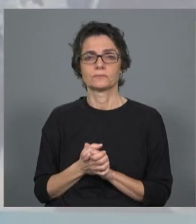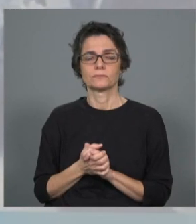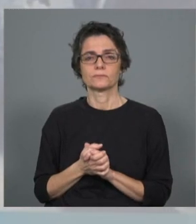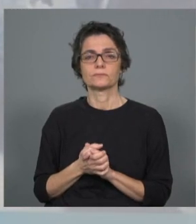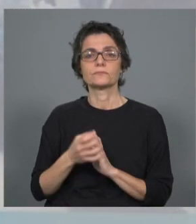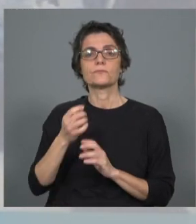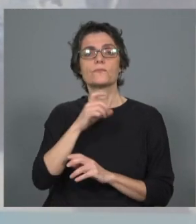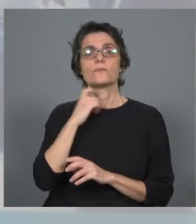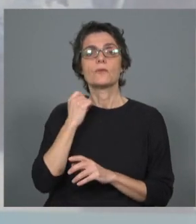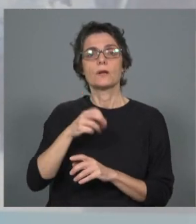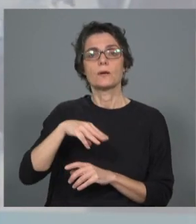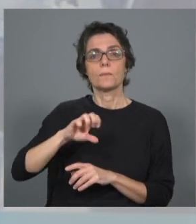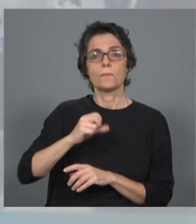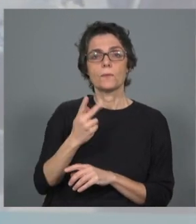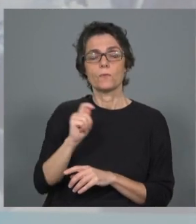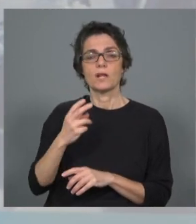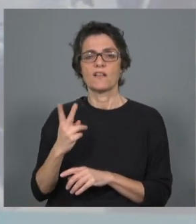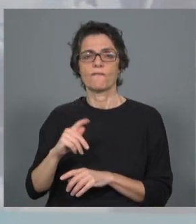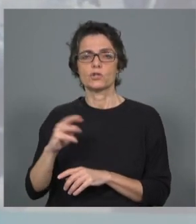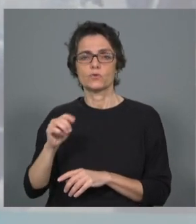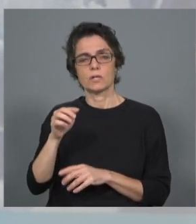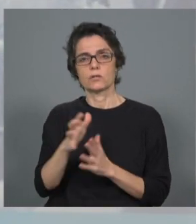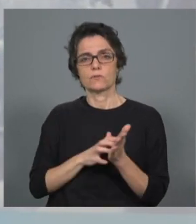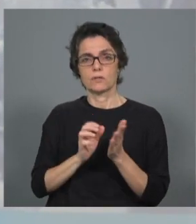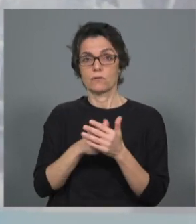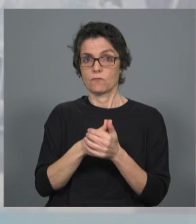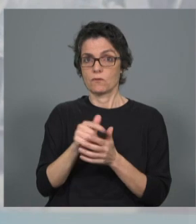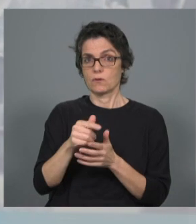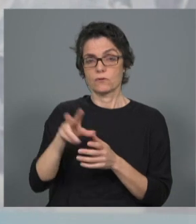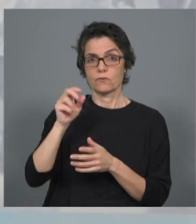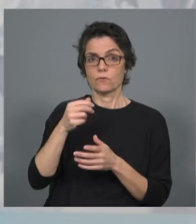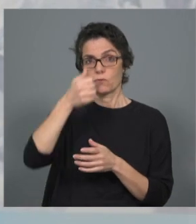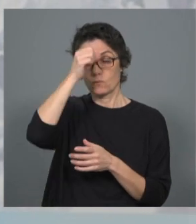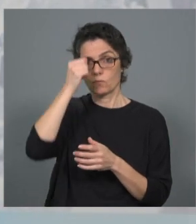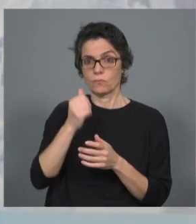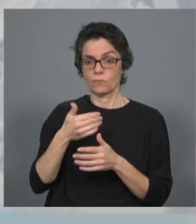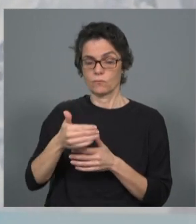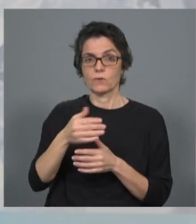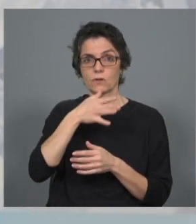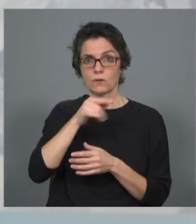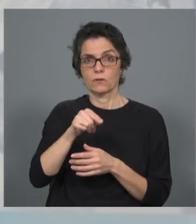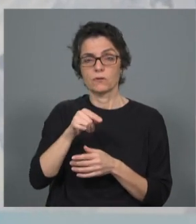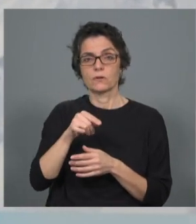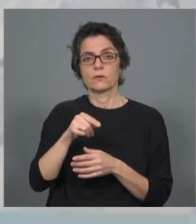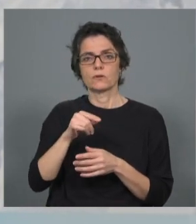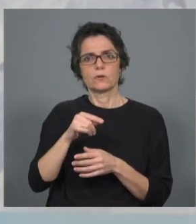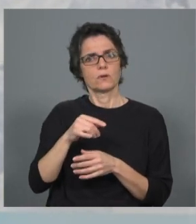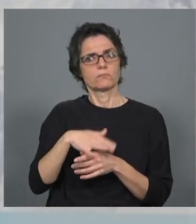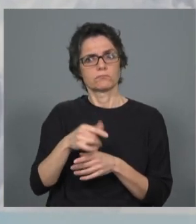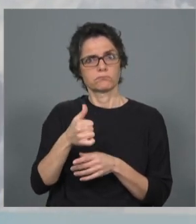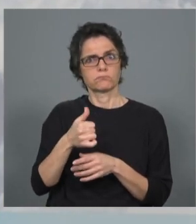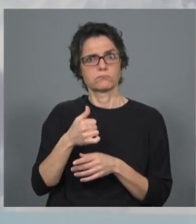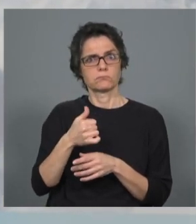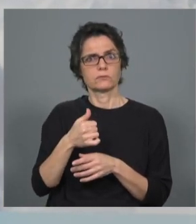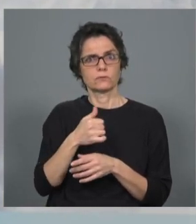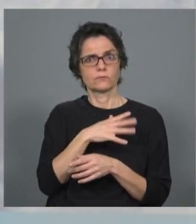Padre Miguel Vasconcelos, é o texto do Evangelho que escutamos neste domingo, com mensagens fortes, enigmáticas